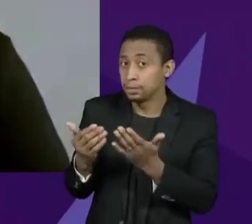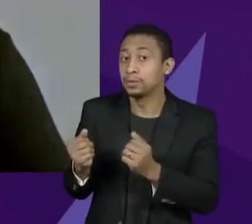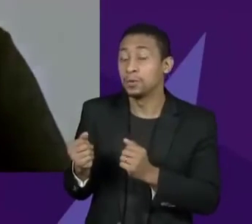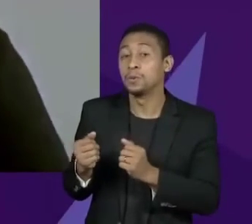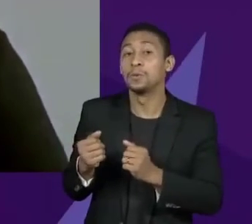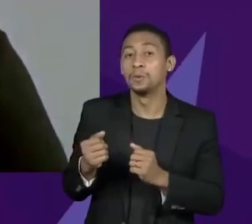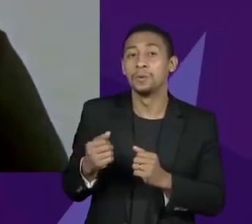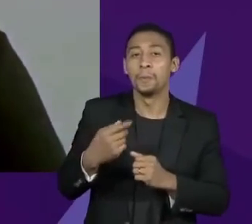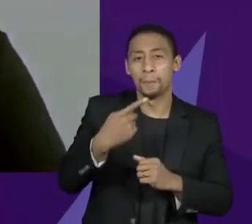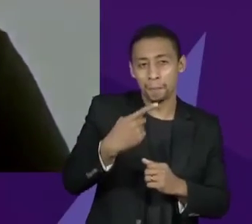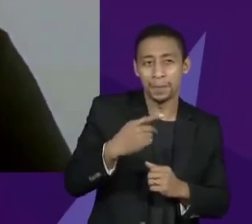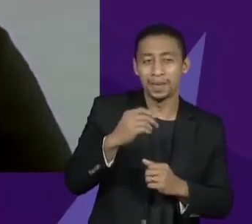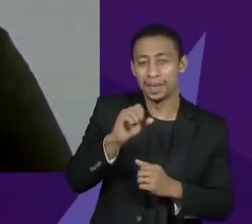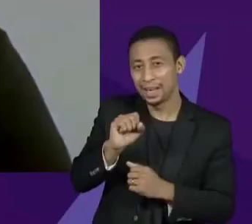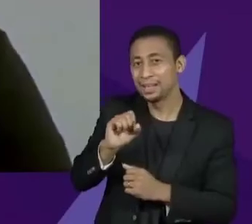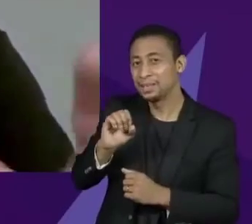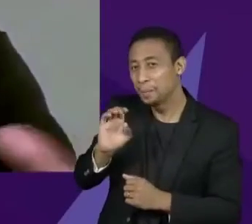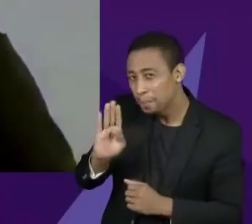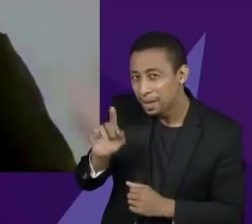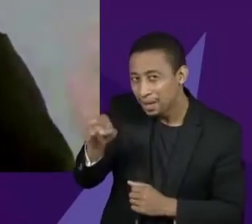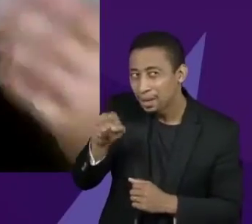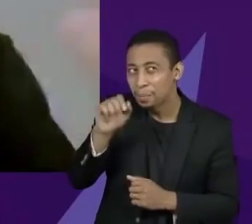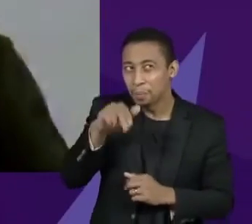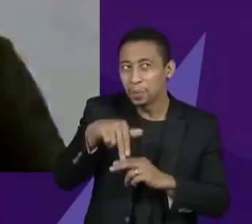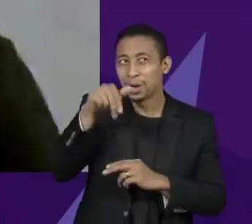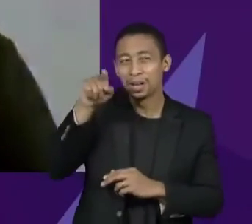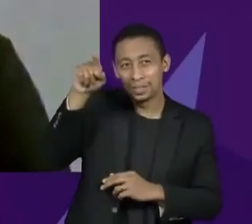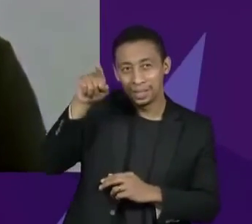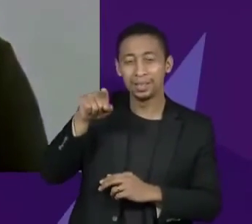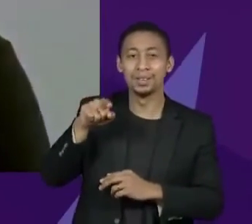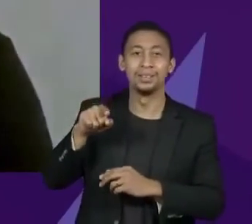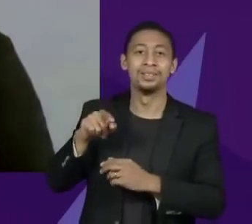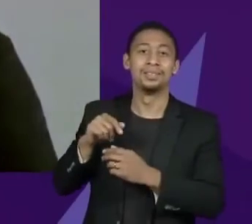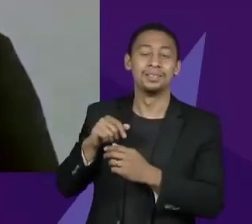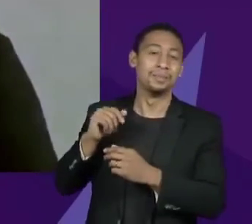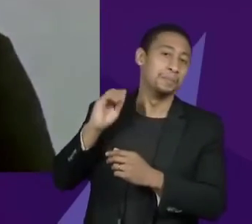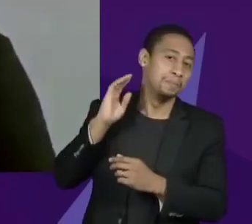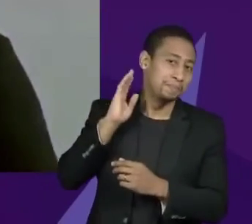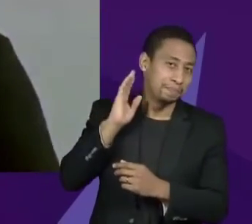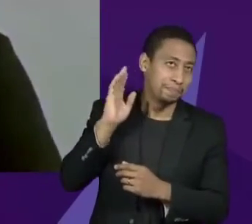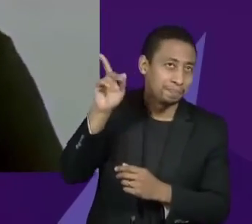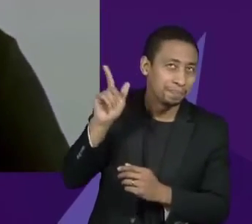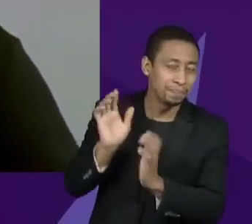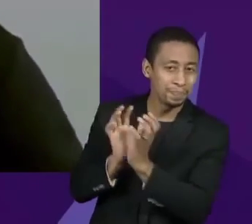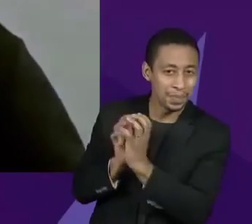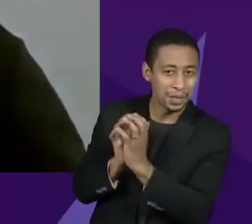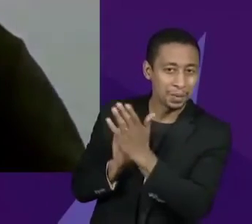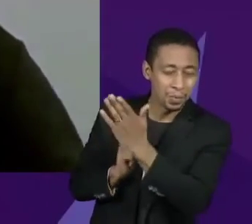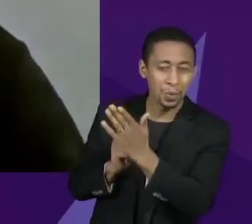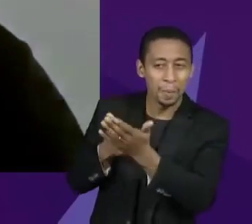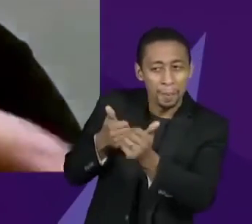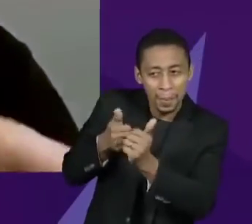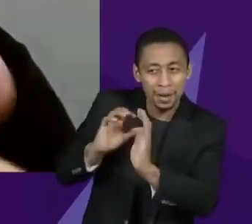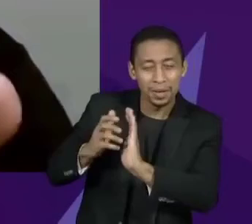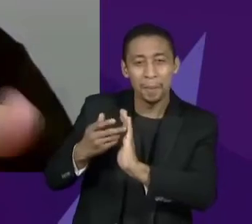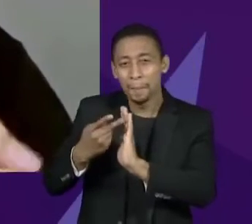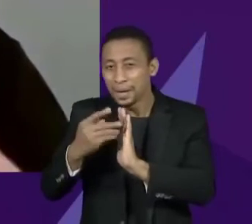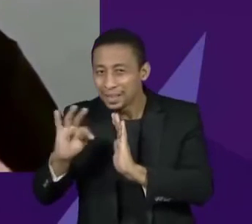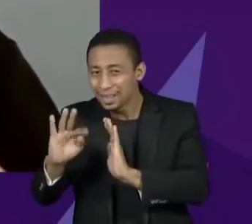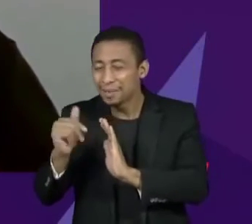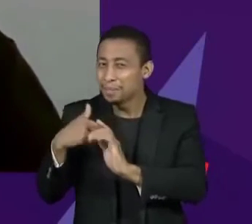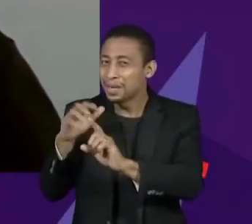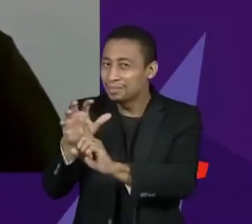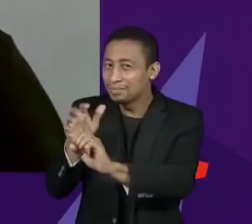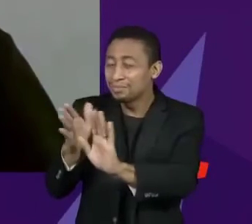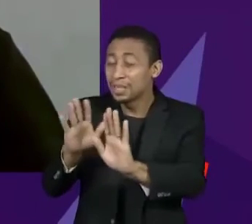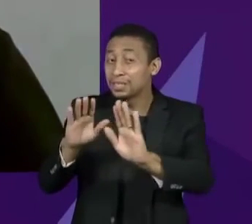mais para cá, por causa de Pernambuco, em tese, eu não conversei com ninguém, estou falando só com uma análise, caminha mais próximo do PT, o que obriga o Ciro a caminhar um pouco